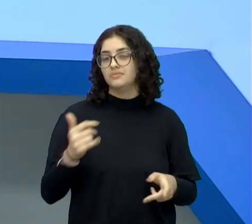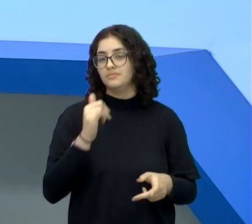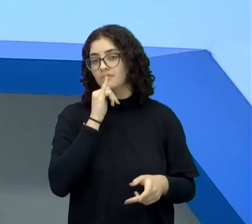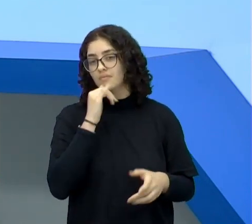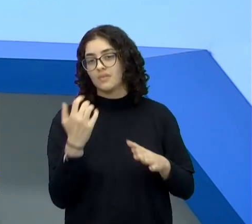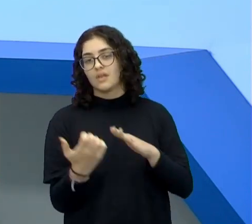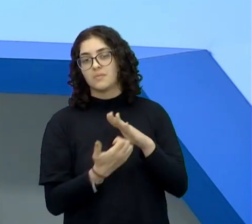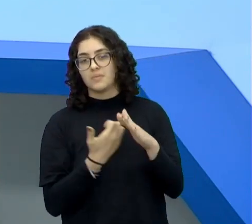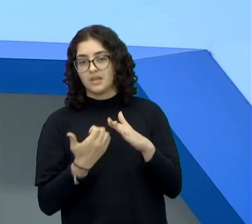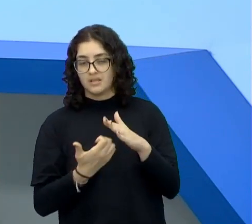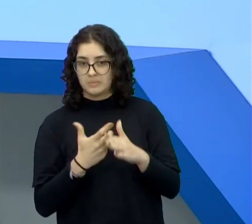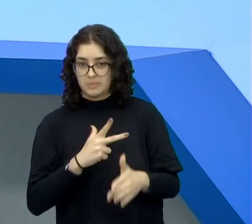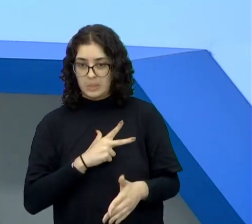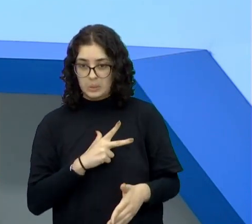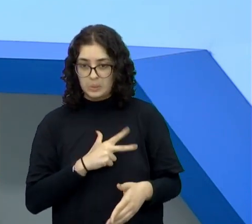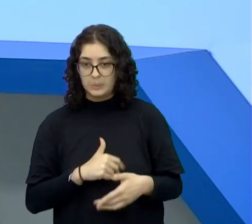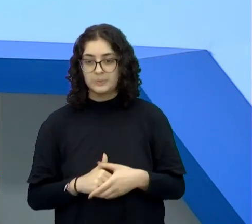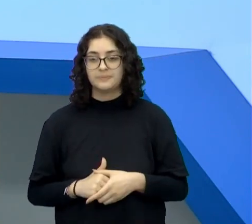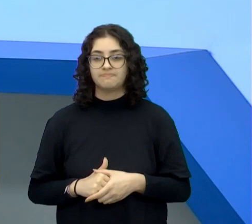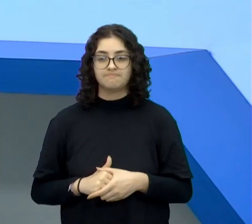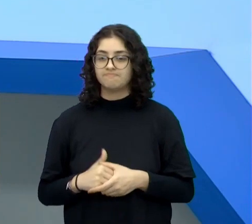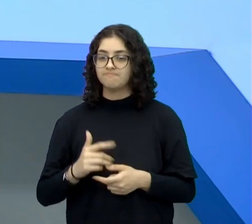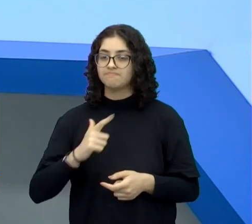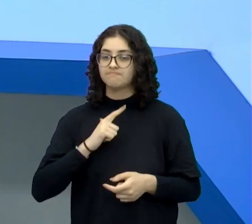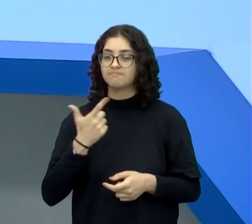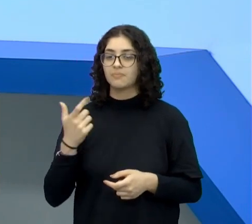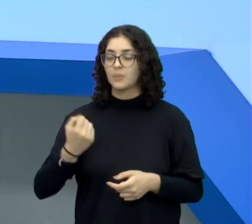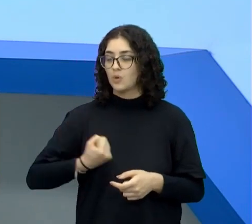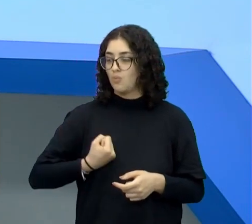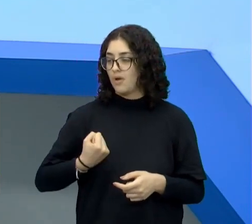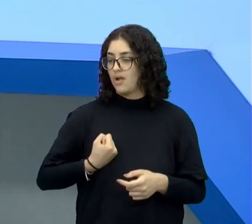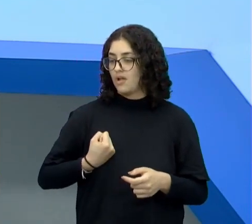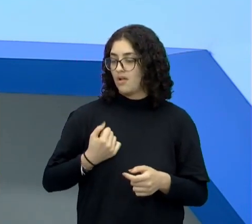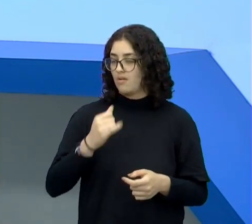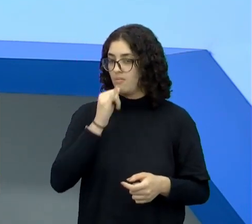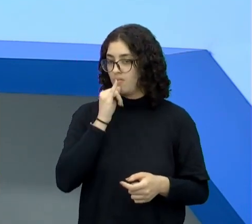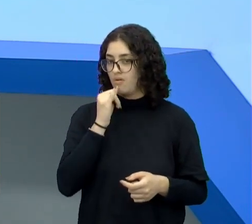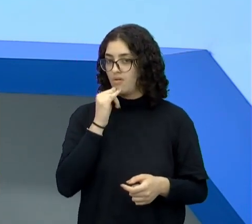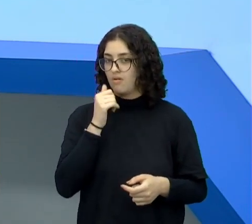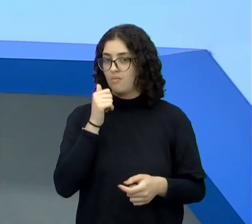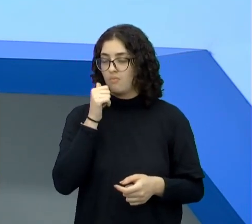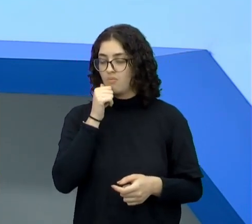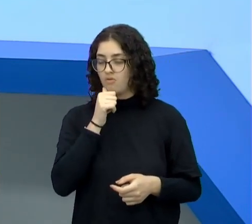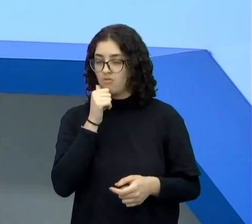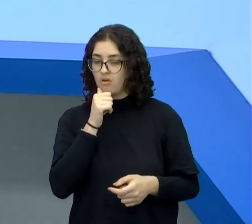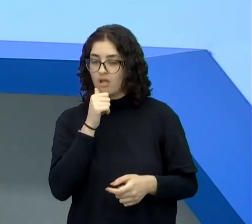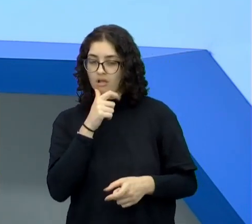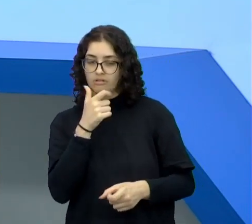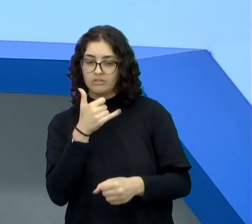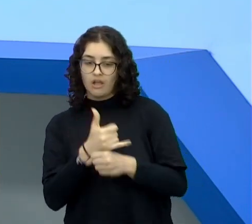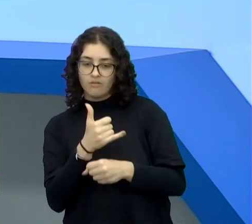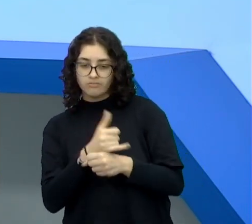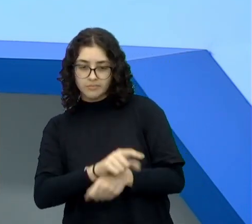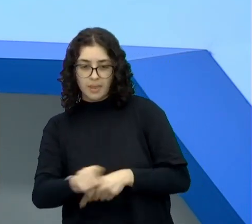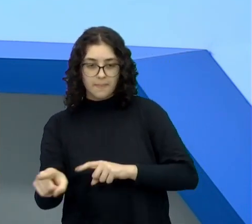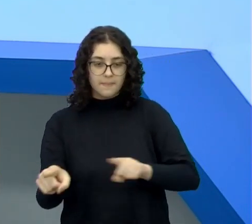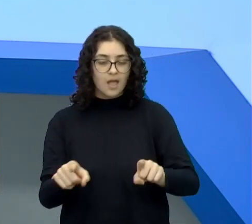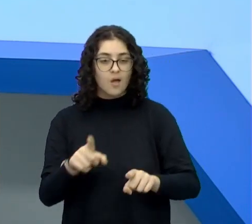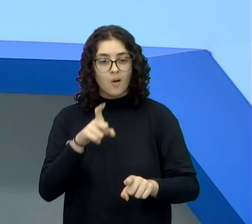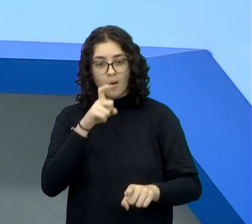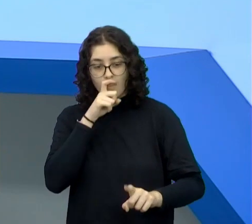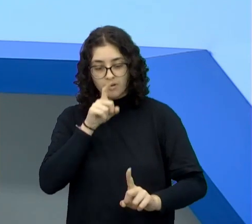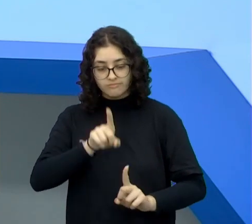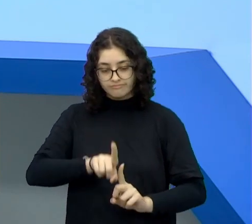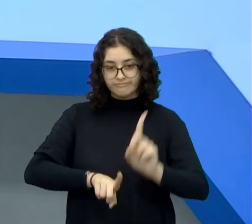nas empresas privadas, não existe o mesmo número de mulheres em cargos de chefia do que homens. Por isso que a gente